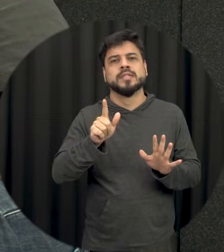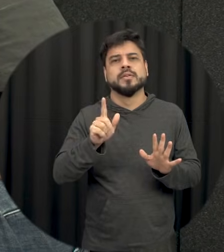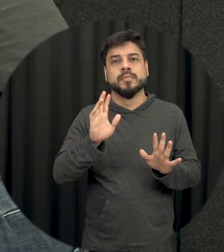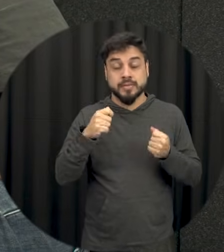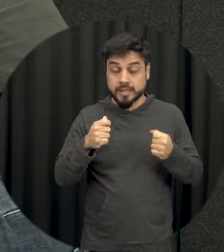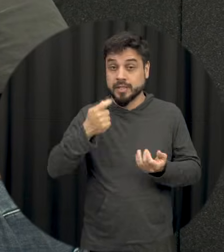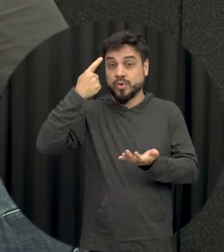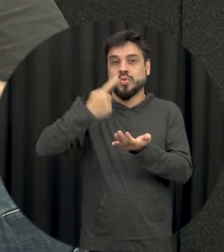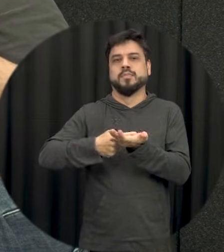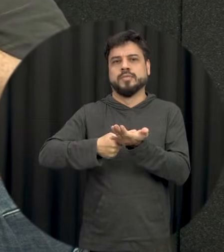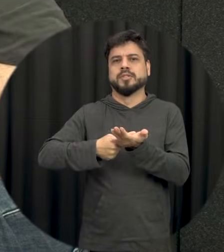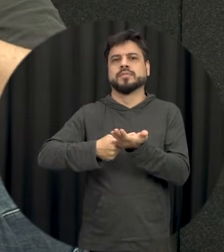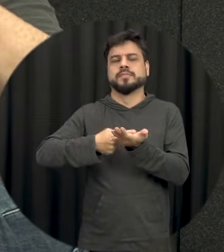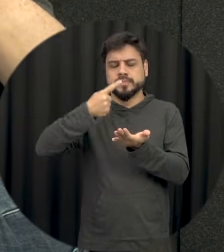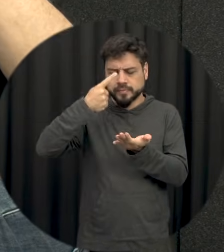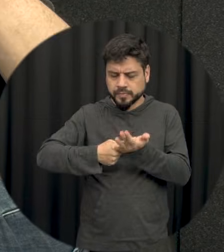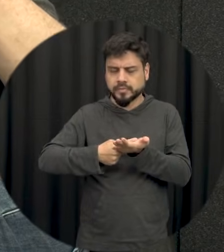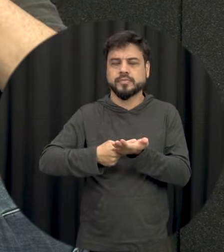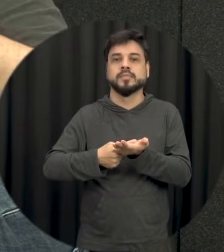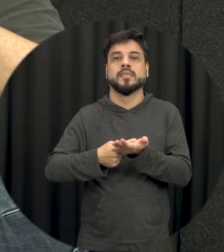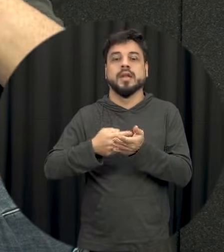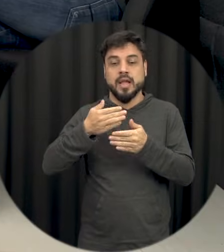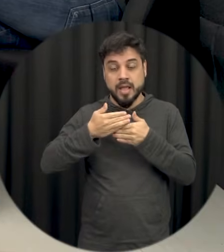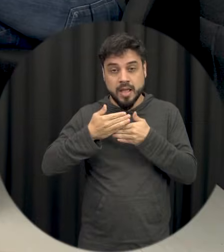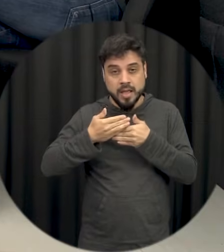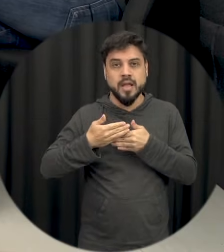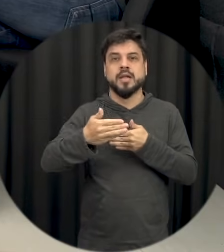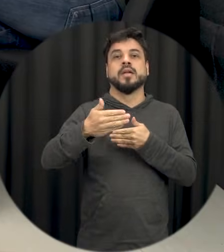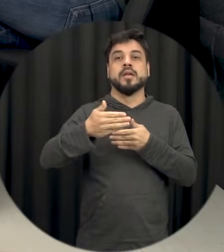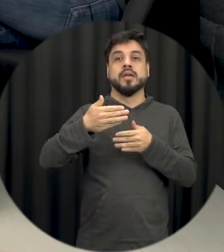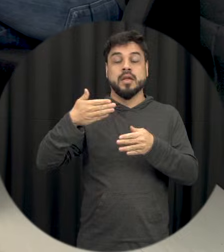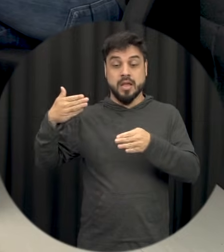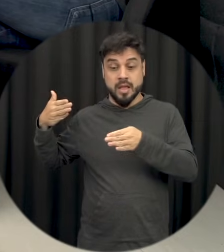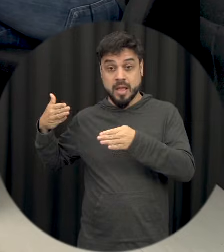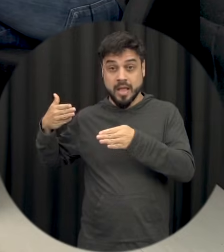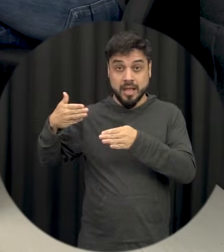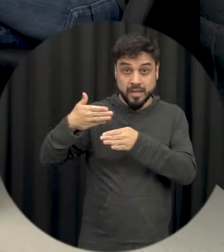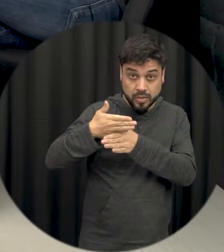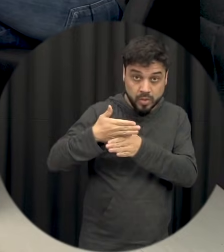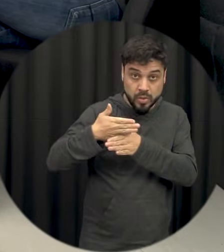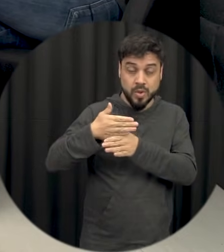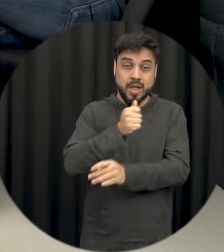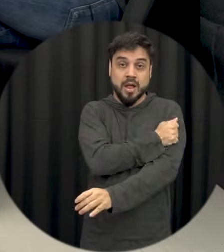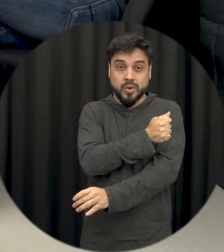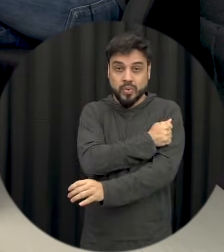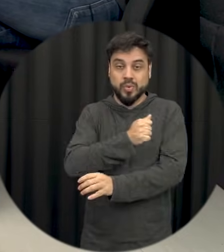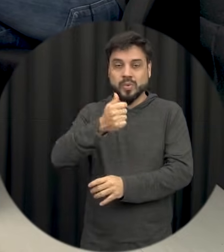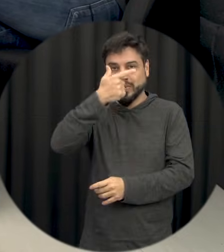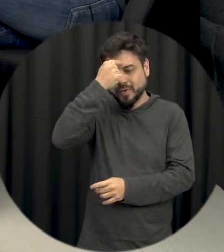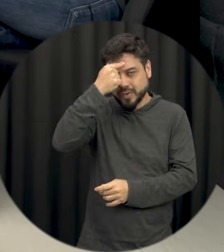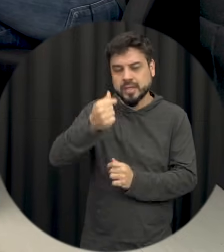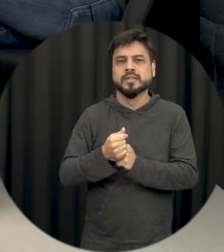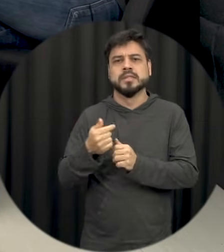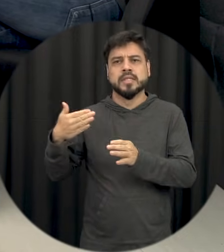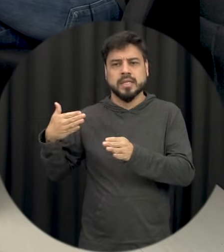compromisso que daqui para frente, a partir do momento que, por exemplo, você entra como aluno na graduação, você pode planejar